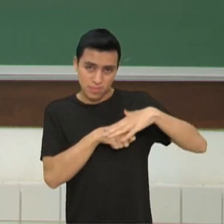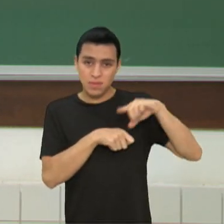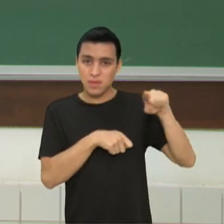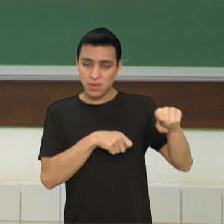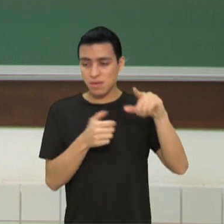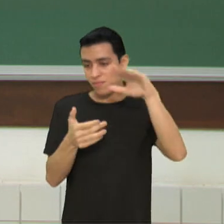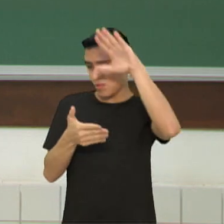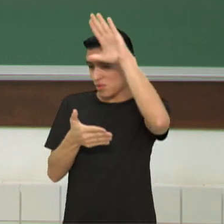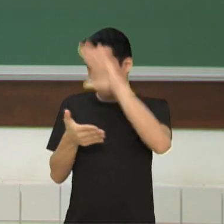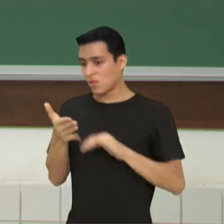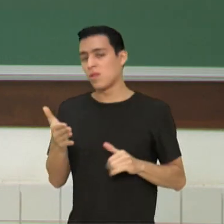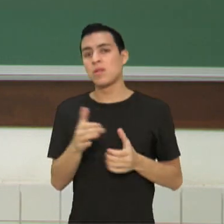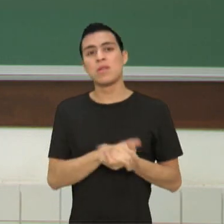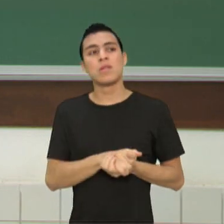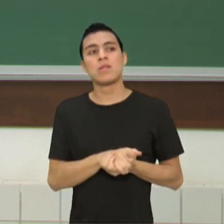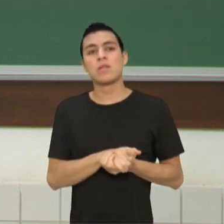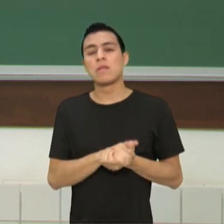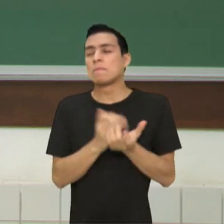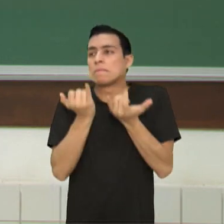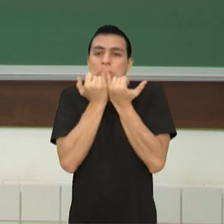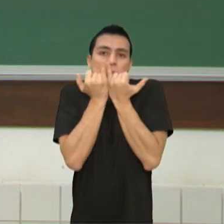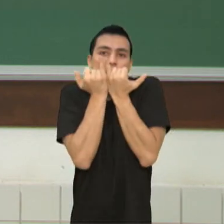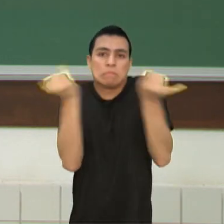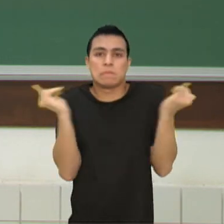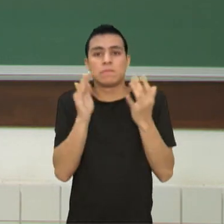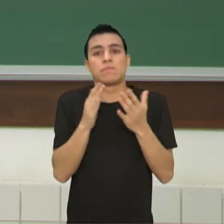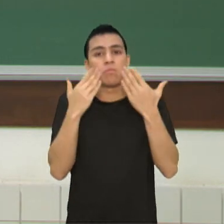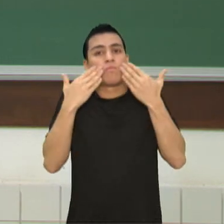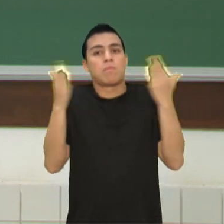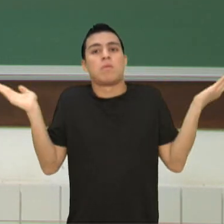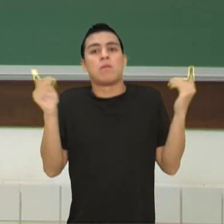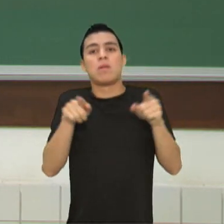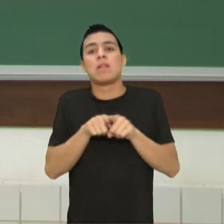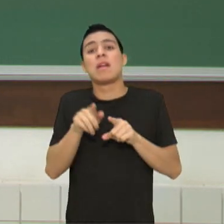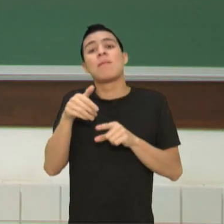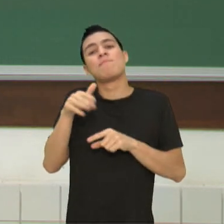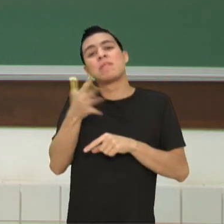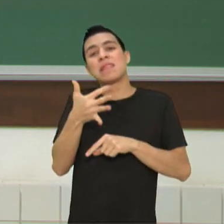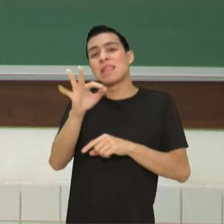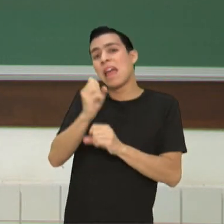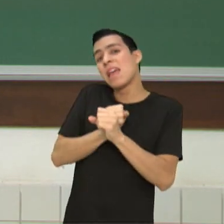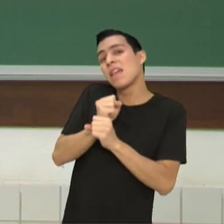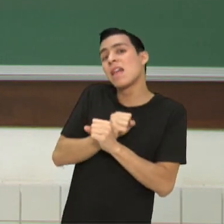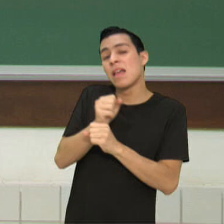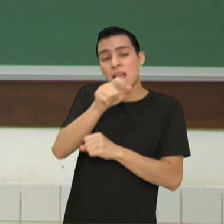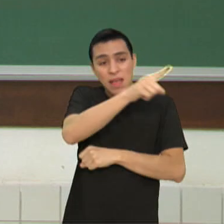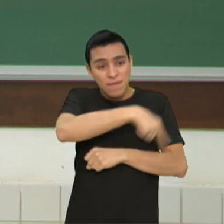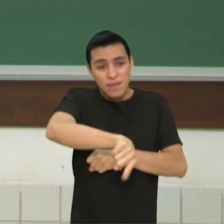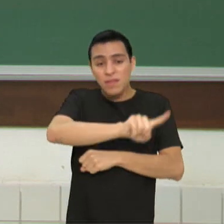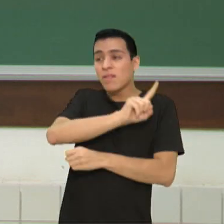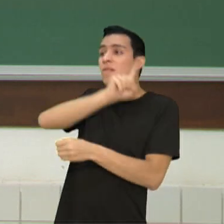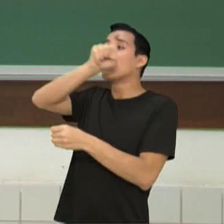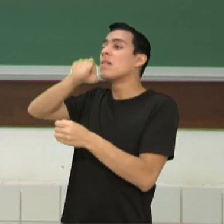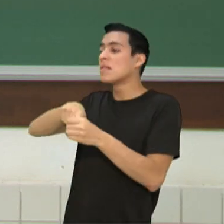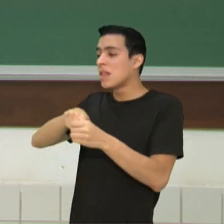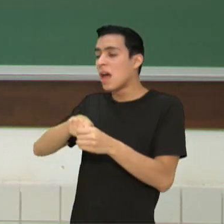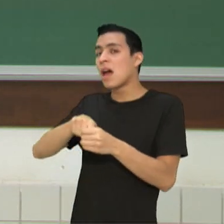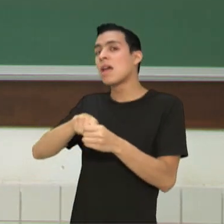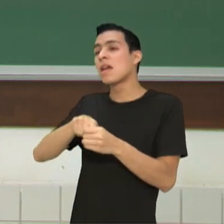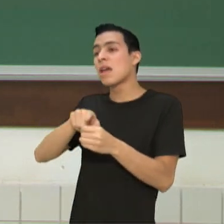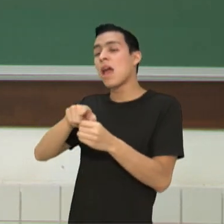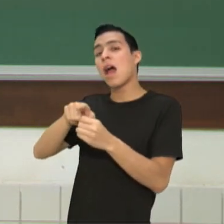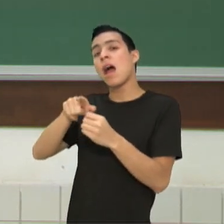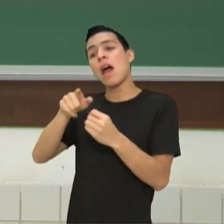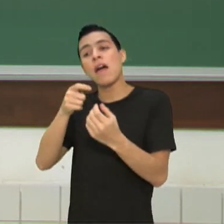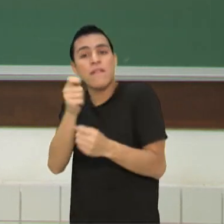do seu repertório, se desculpou publicamente e levaram quase 10 anos para as pessoas recuperarem a confiança no sistema de vacinas,